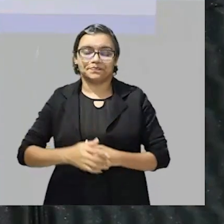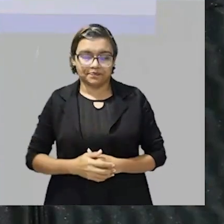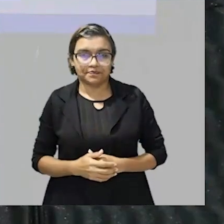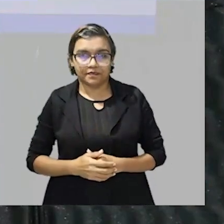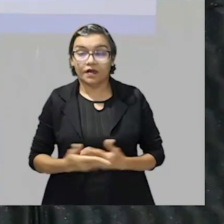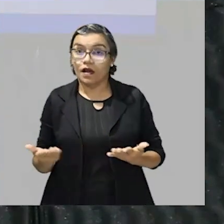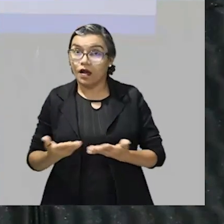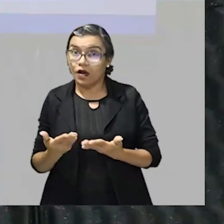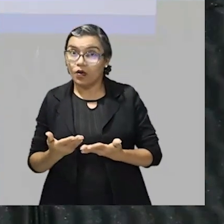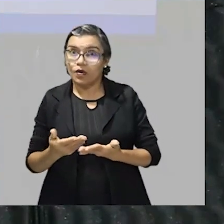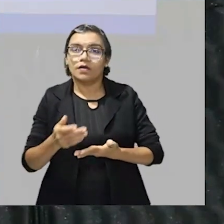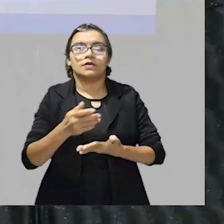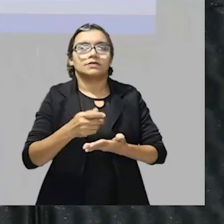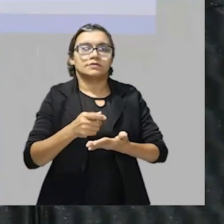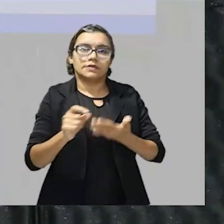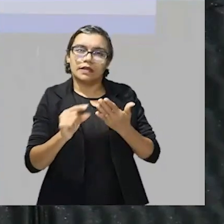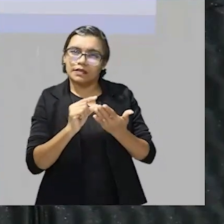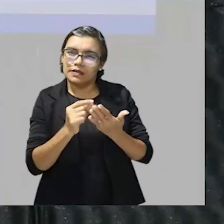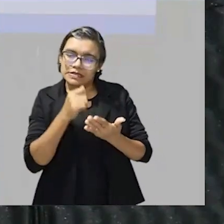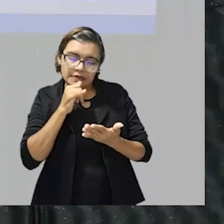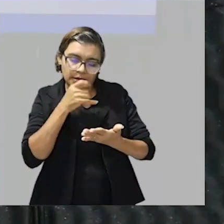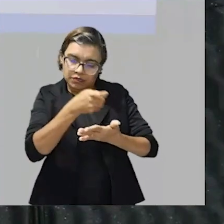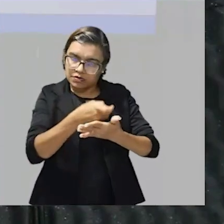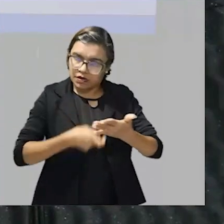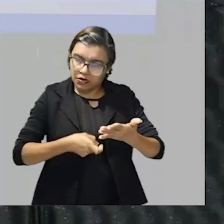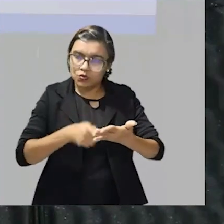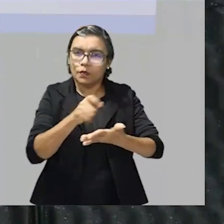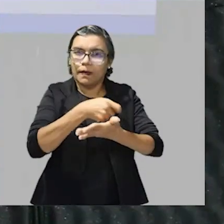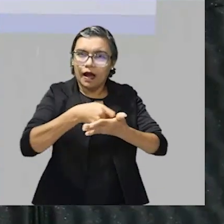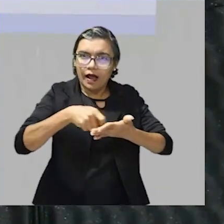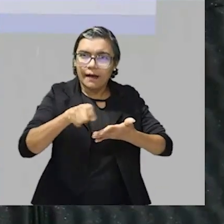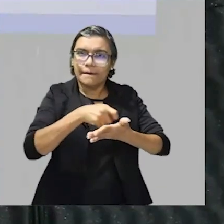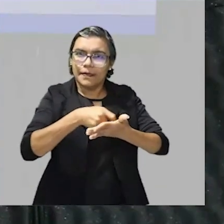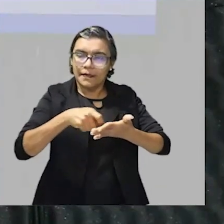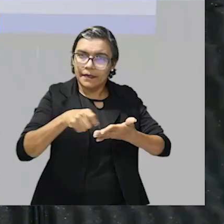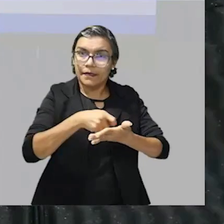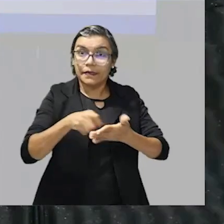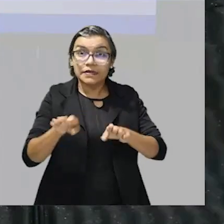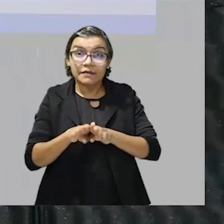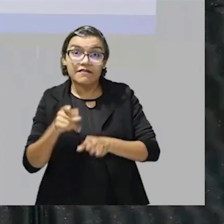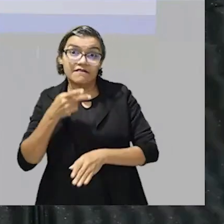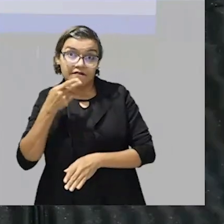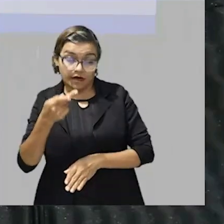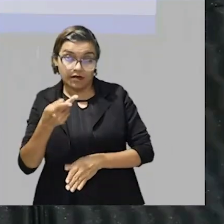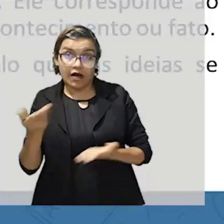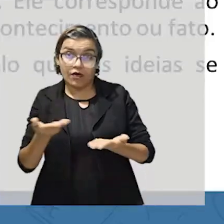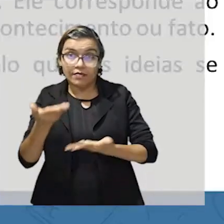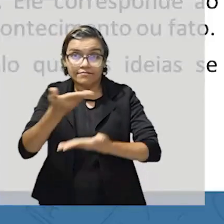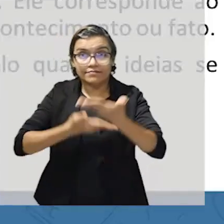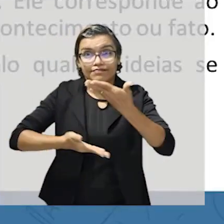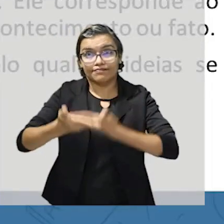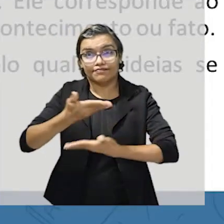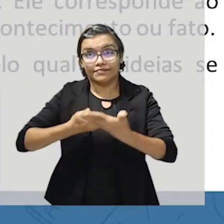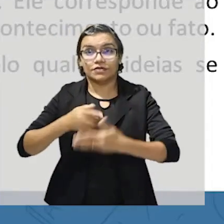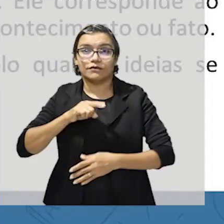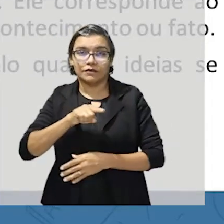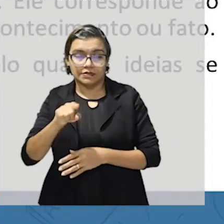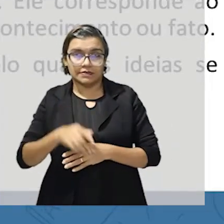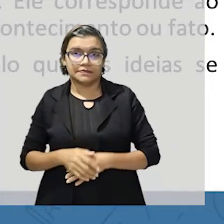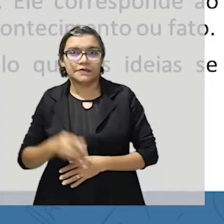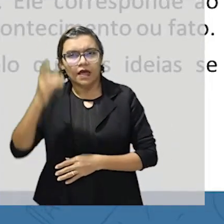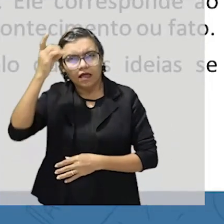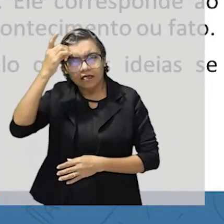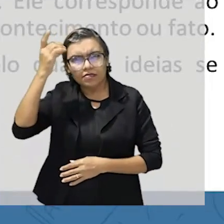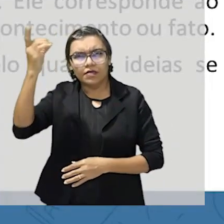eu elaboro o texto e falo né Eu estou interagindo com vocês as ideias que são